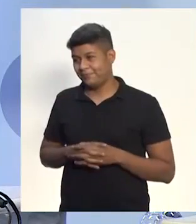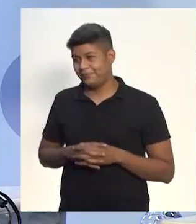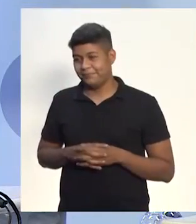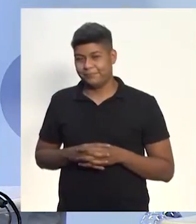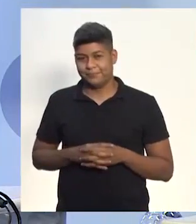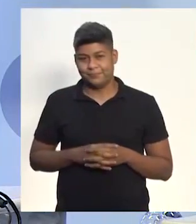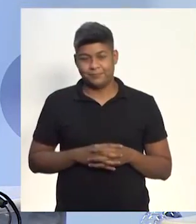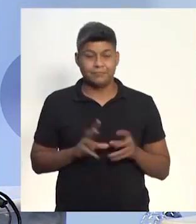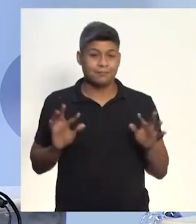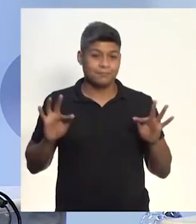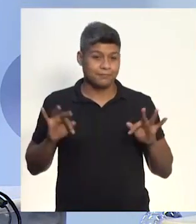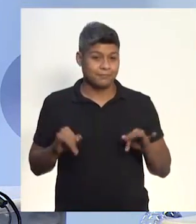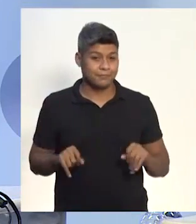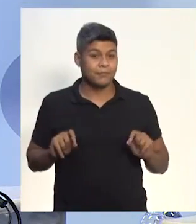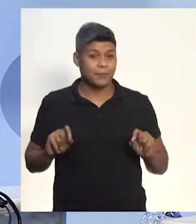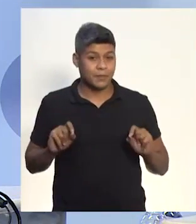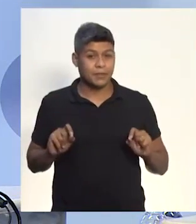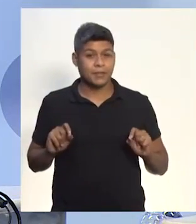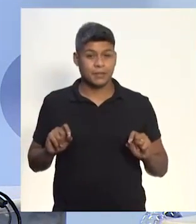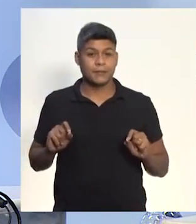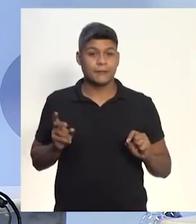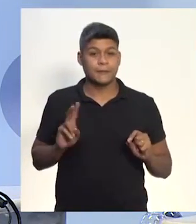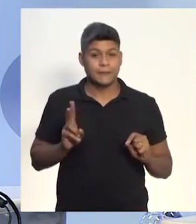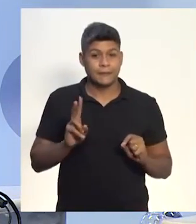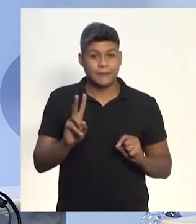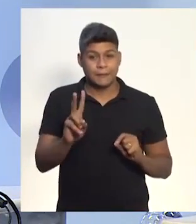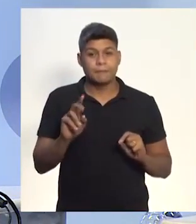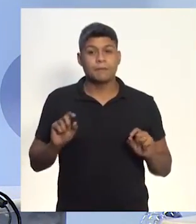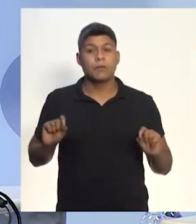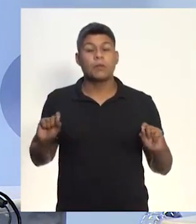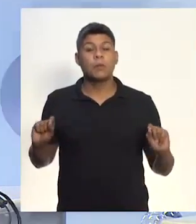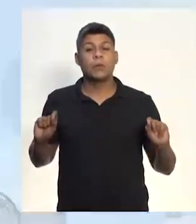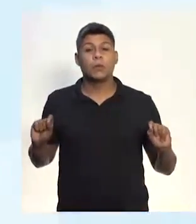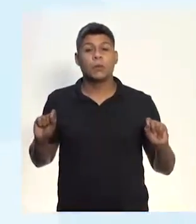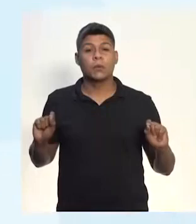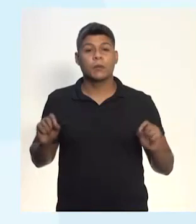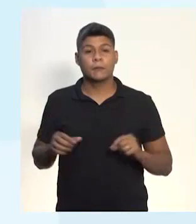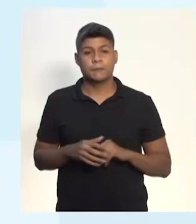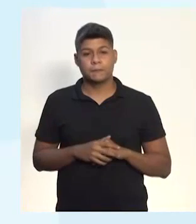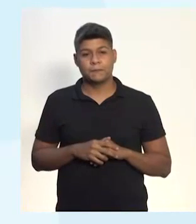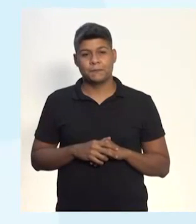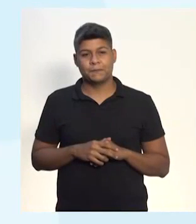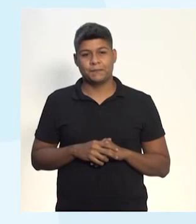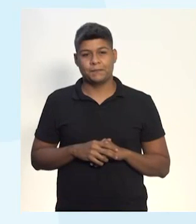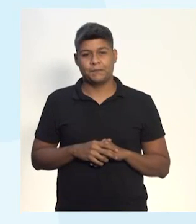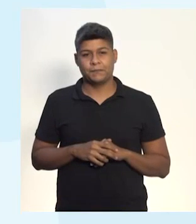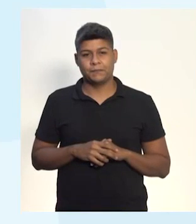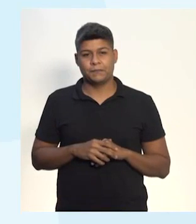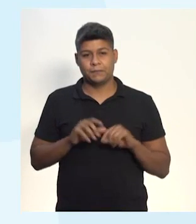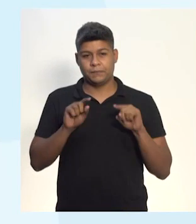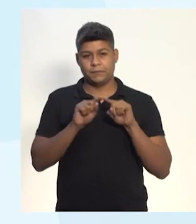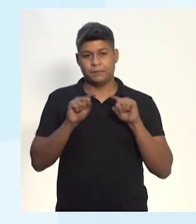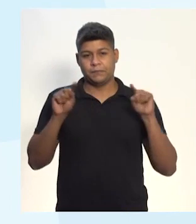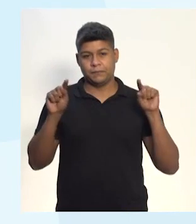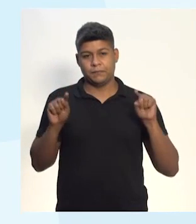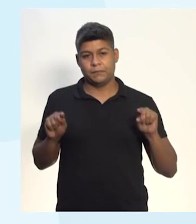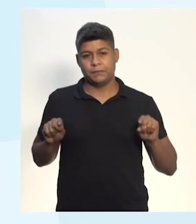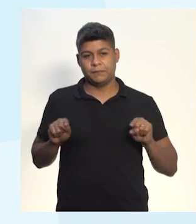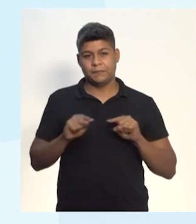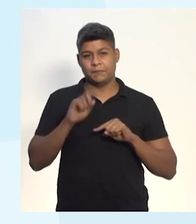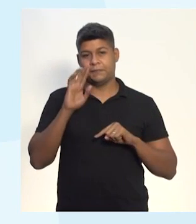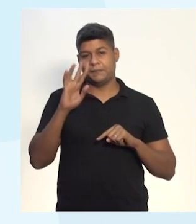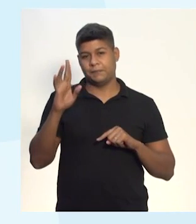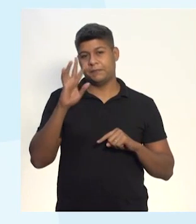Por fim, então, como sempre de praxe, deixo para vocês o quadro, né, de reflexão